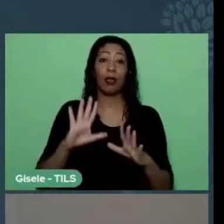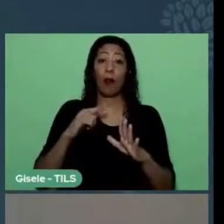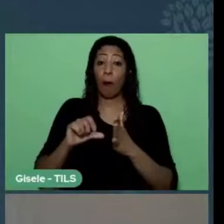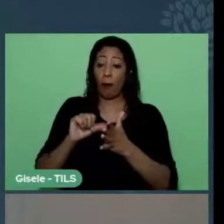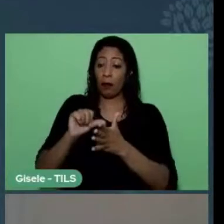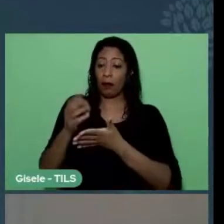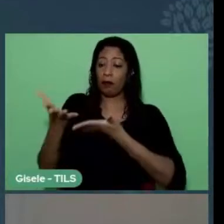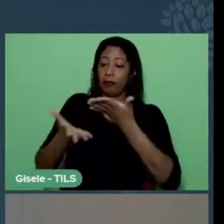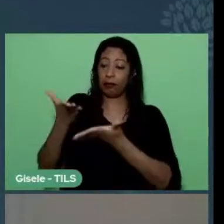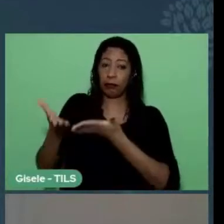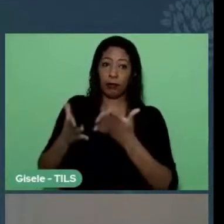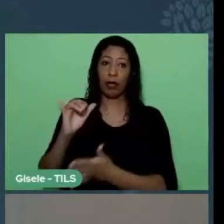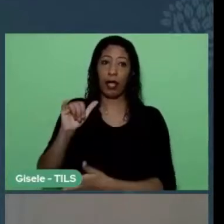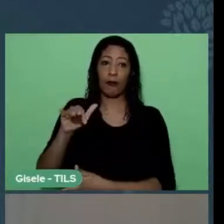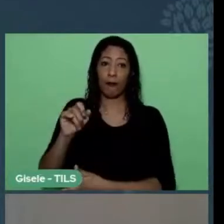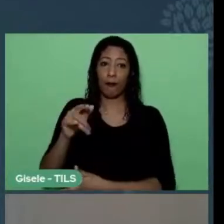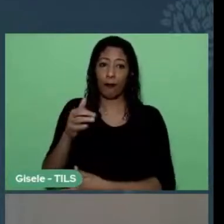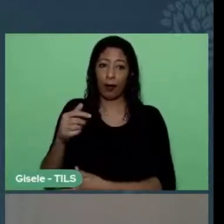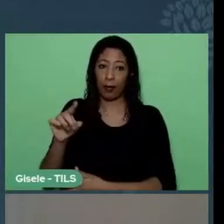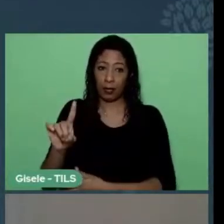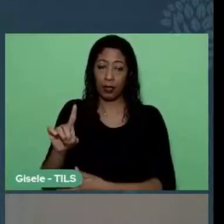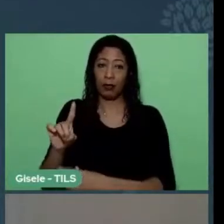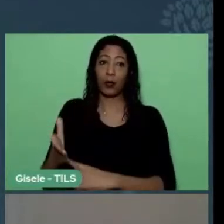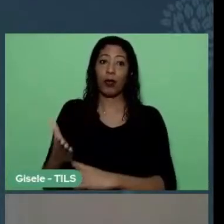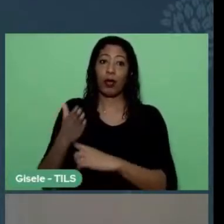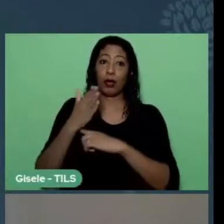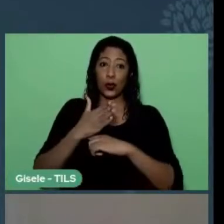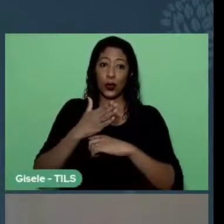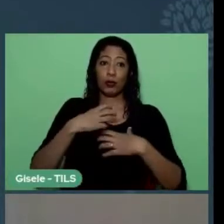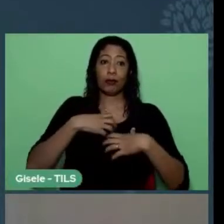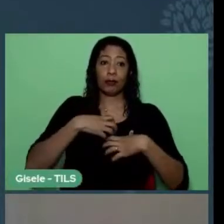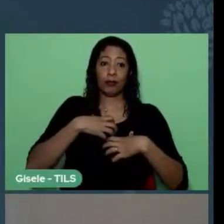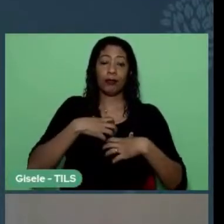aí para a manutenção e o controle dos sintomas do paciente.